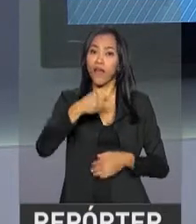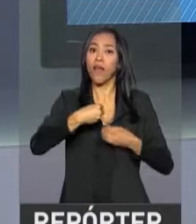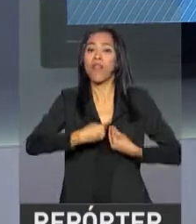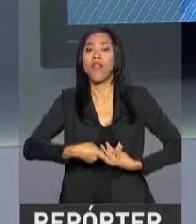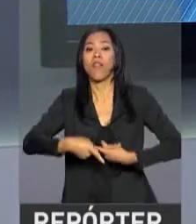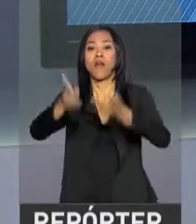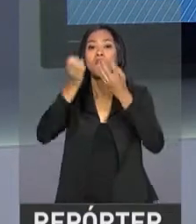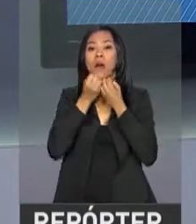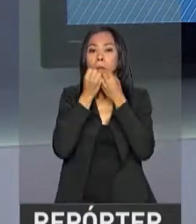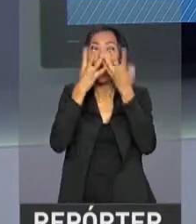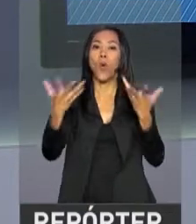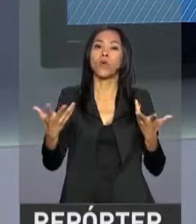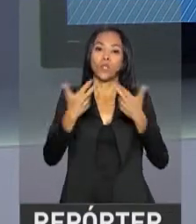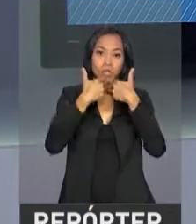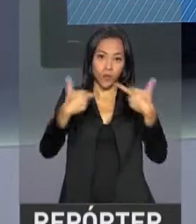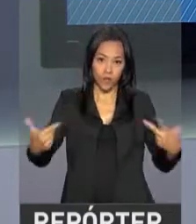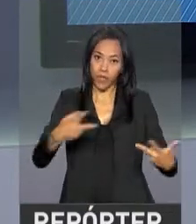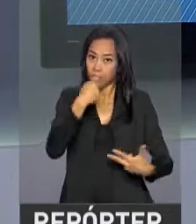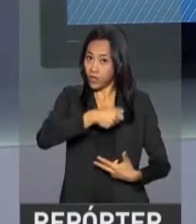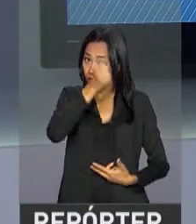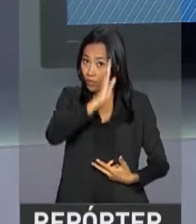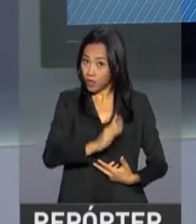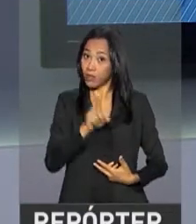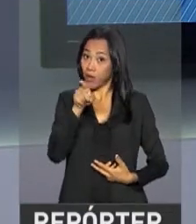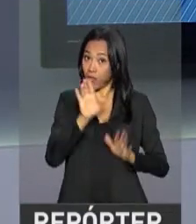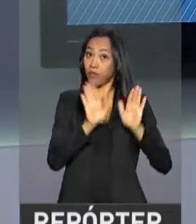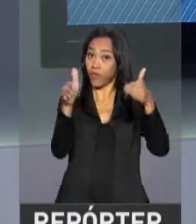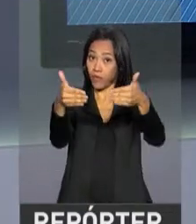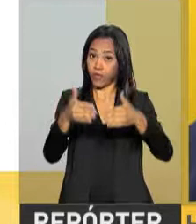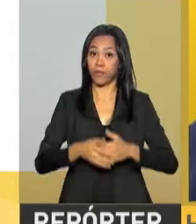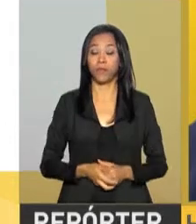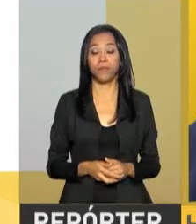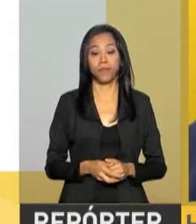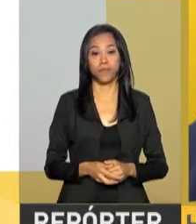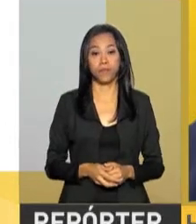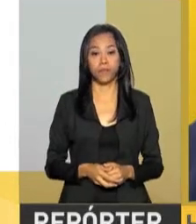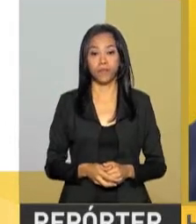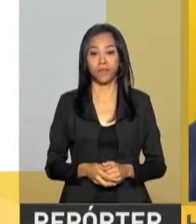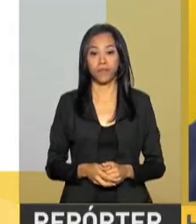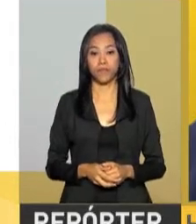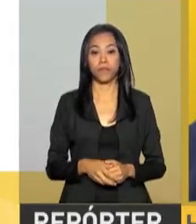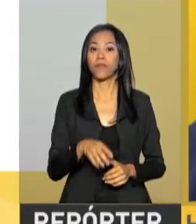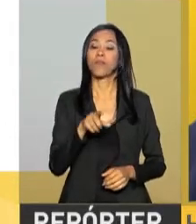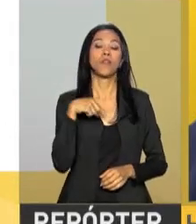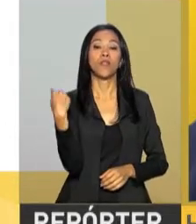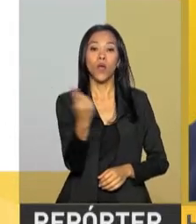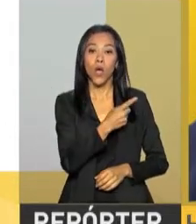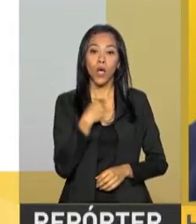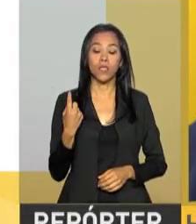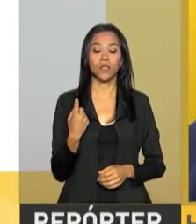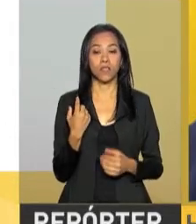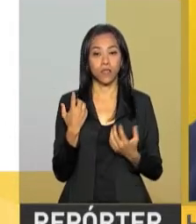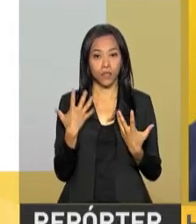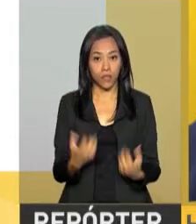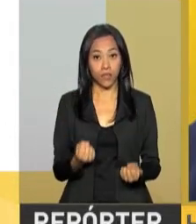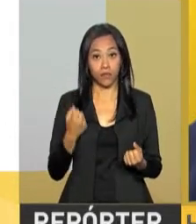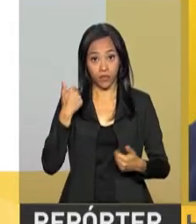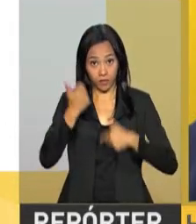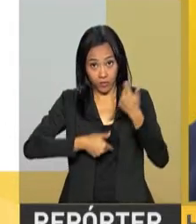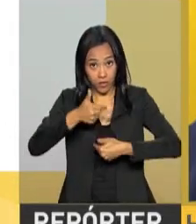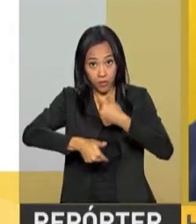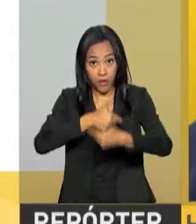para o fórum econômico mundial na suíça nós estamos trabalhando para fazer primeiro